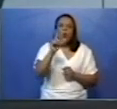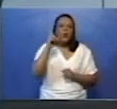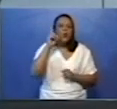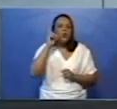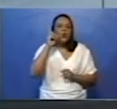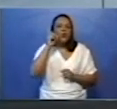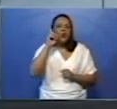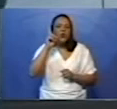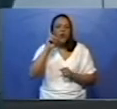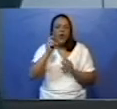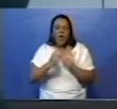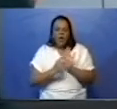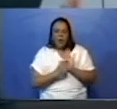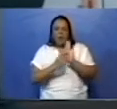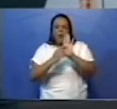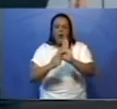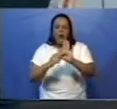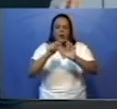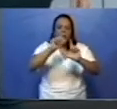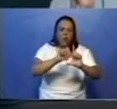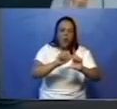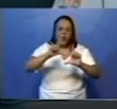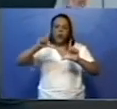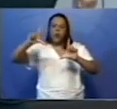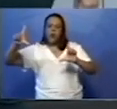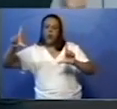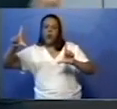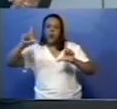o quê? A intensidade do adjetivo.